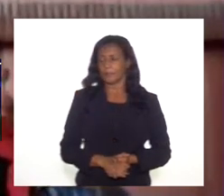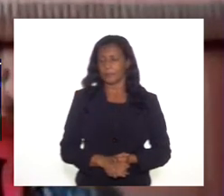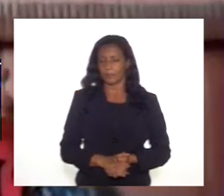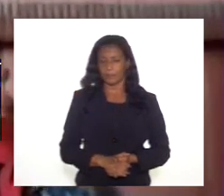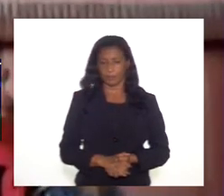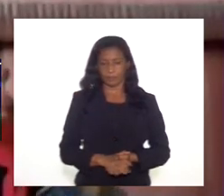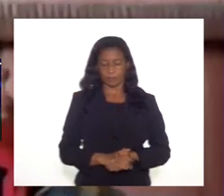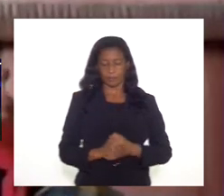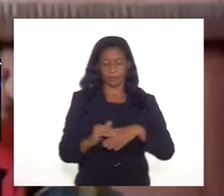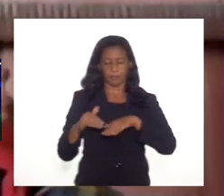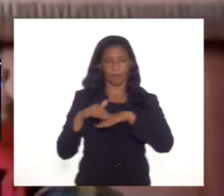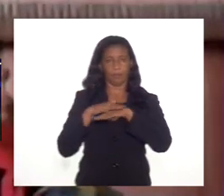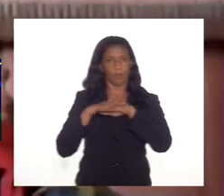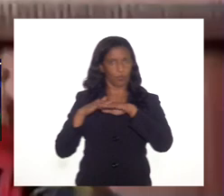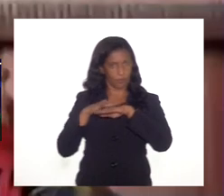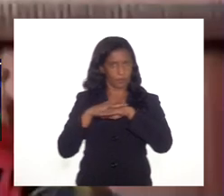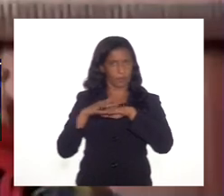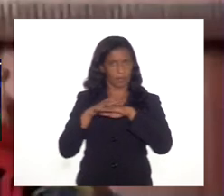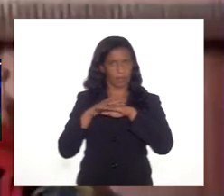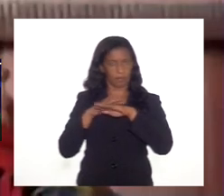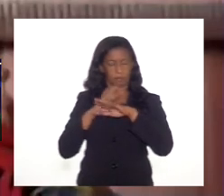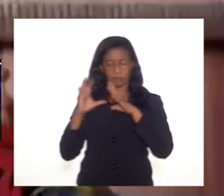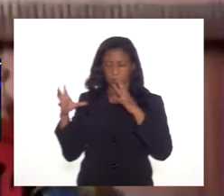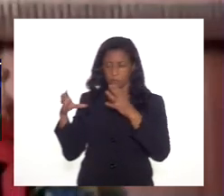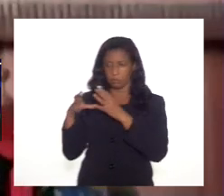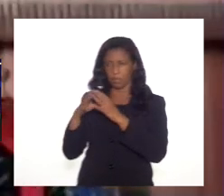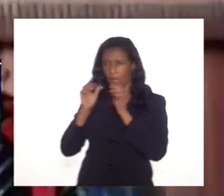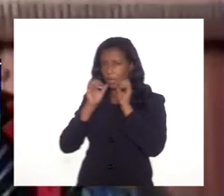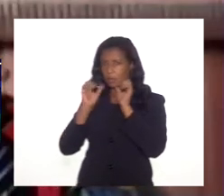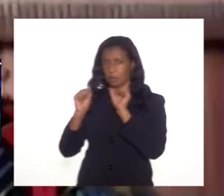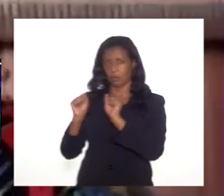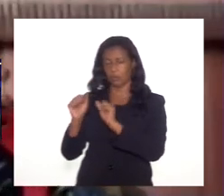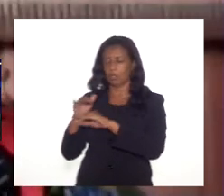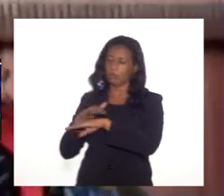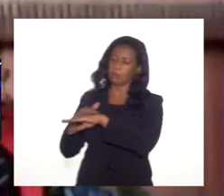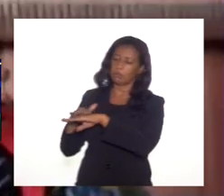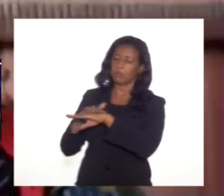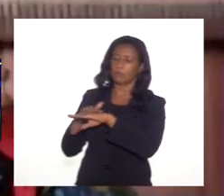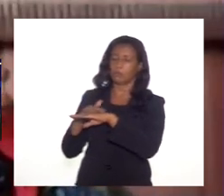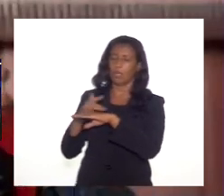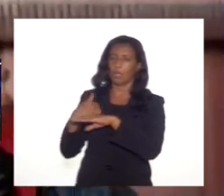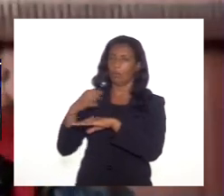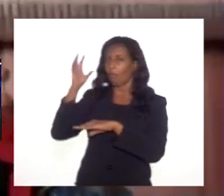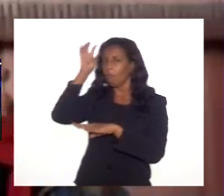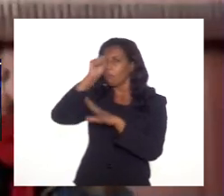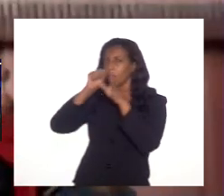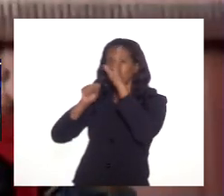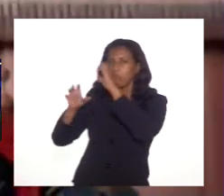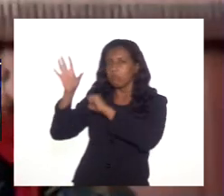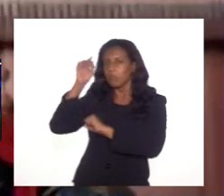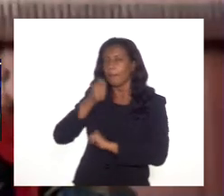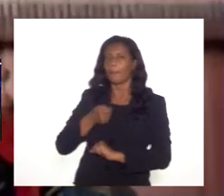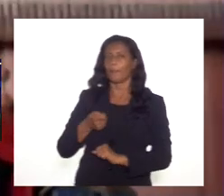Conversando com a nossa assessoria, o pouco que eu consegui aprender é